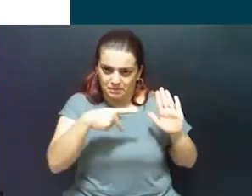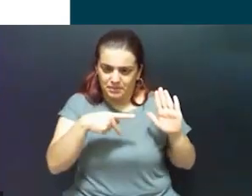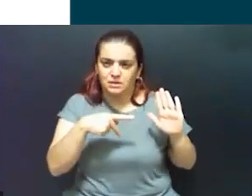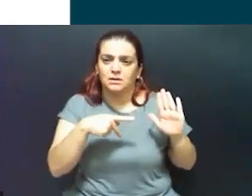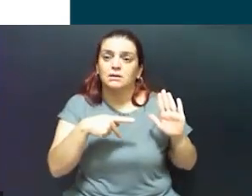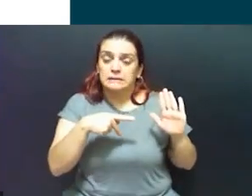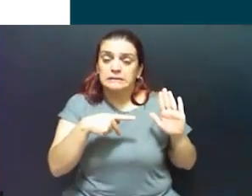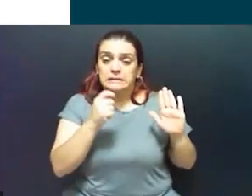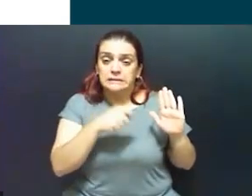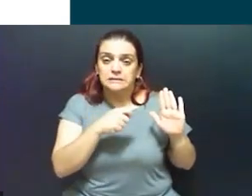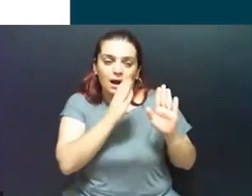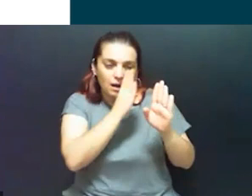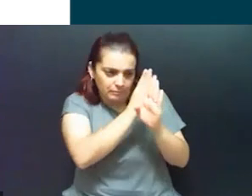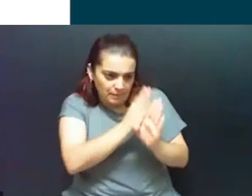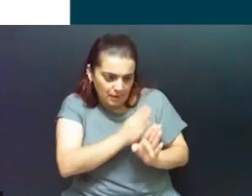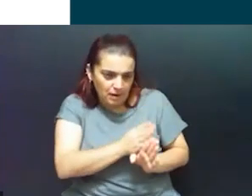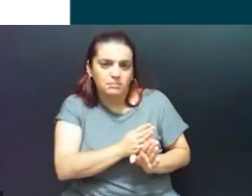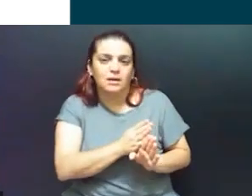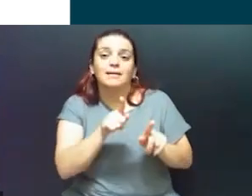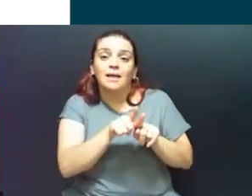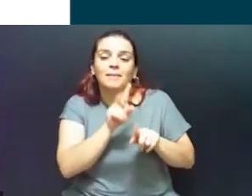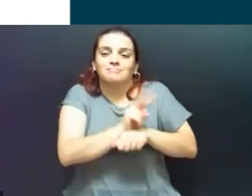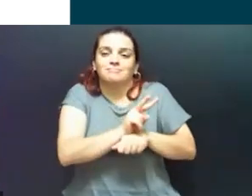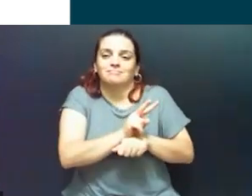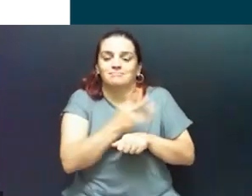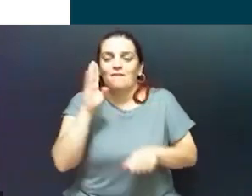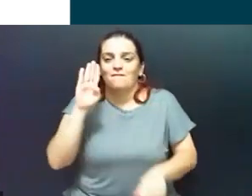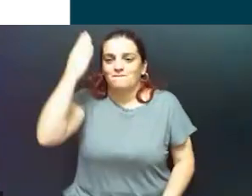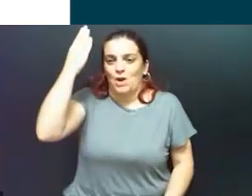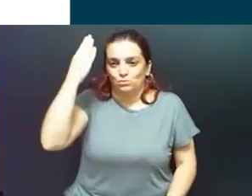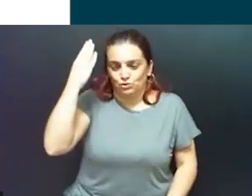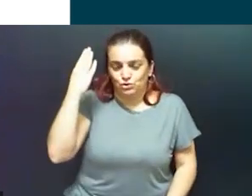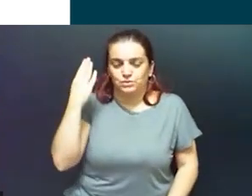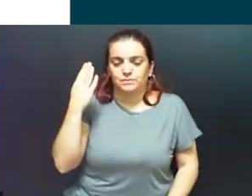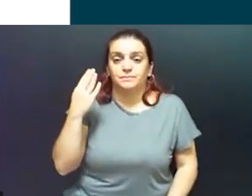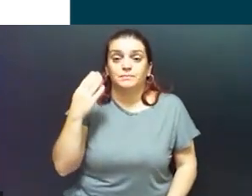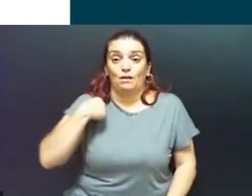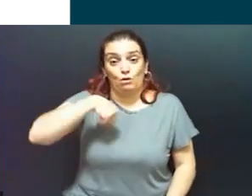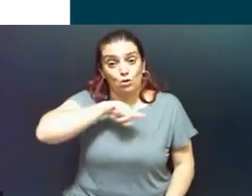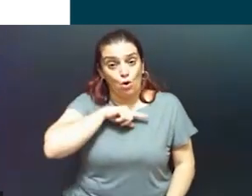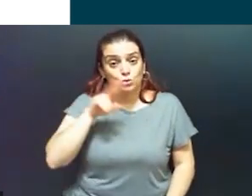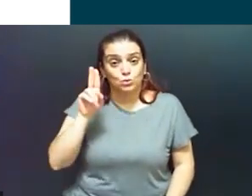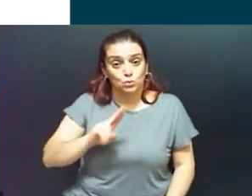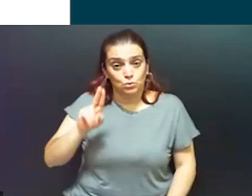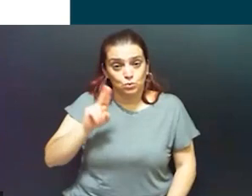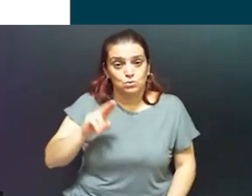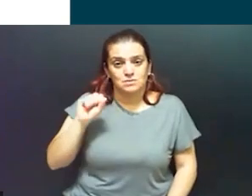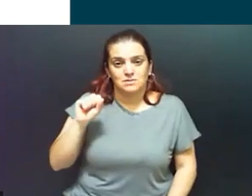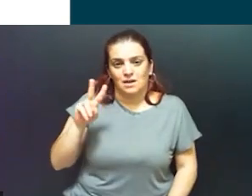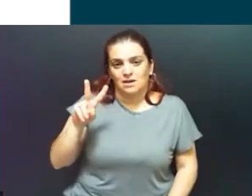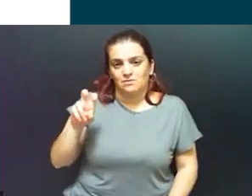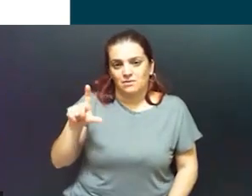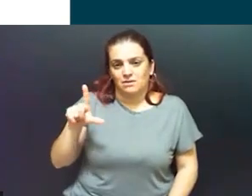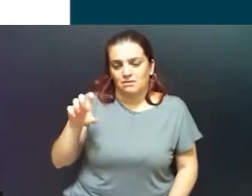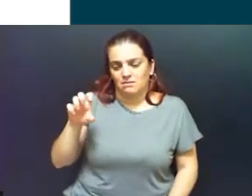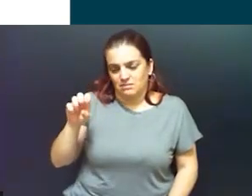de auditoria e antifraude do sistema. No nosso caso, a gente utilizou serverless, né? Então, nós temos